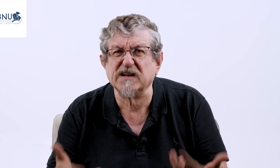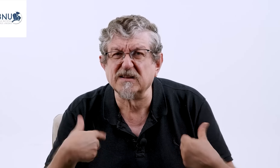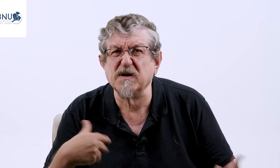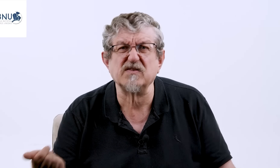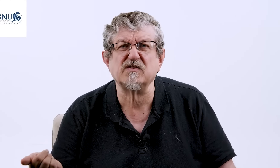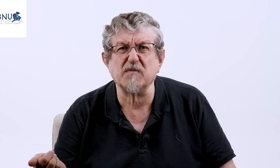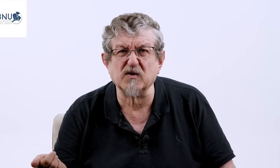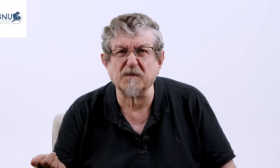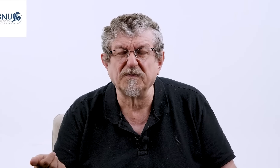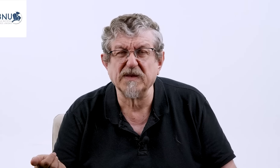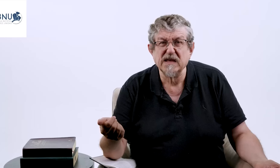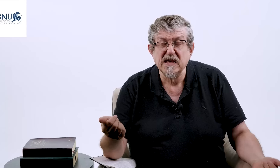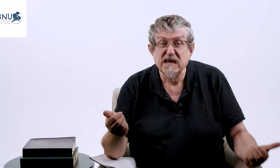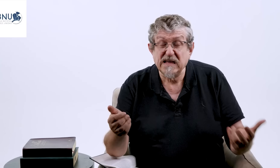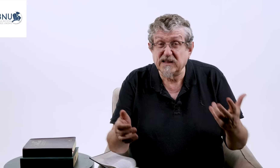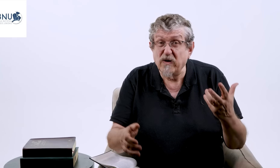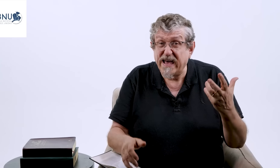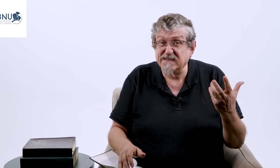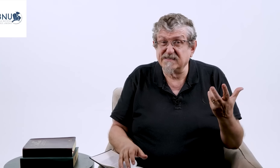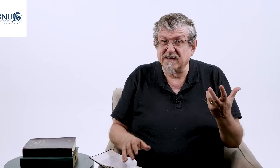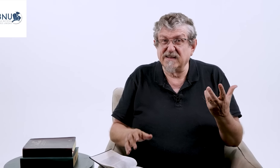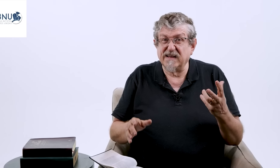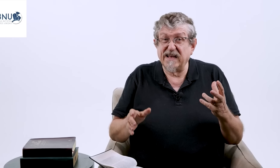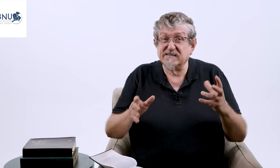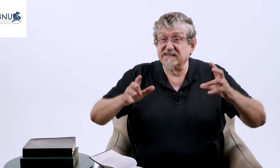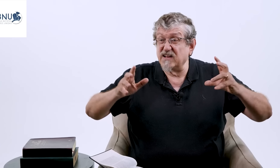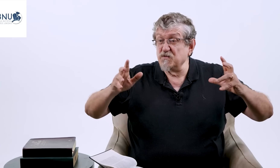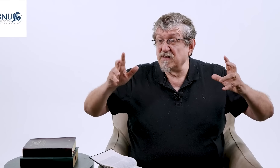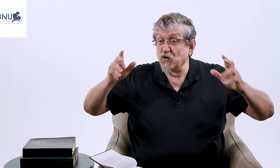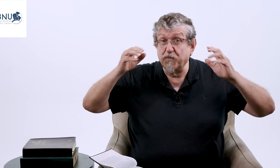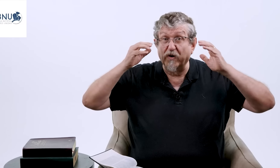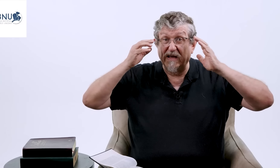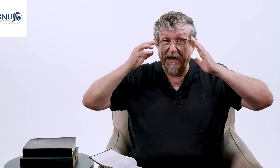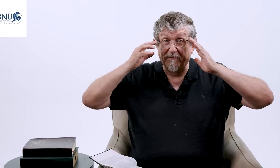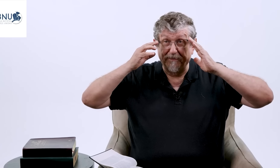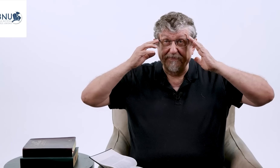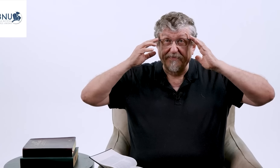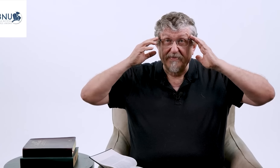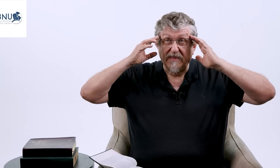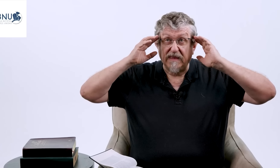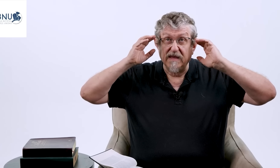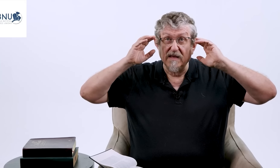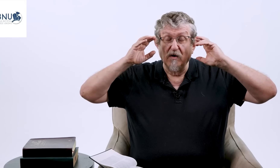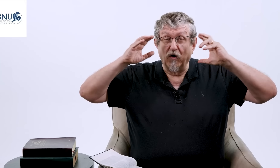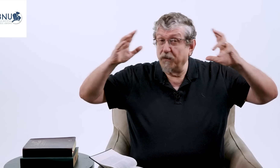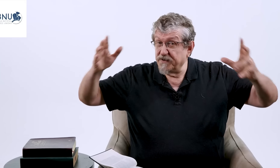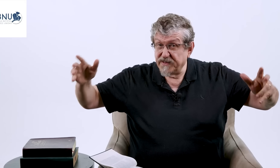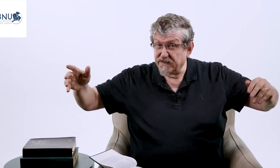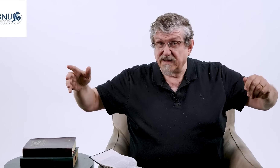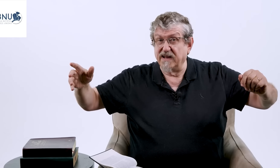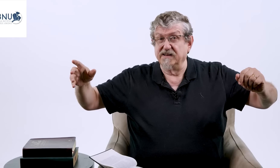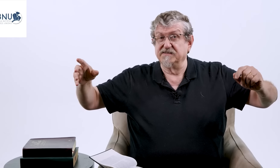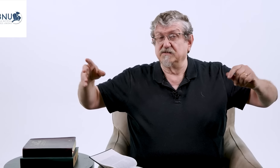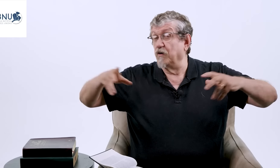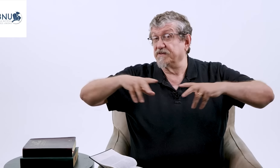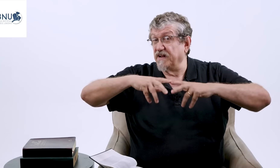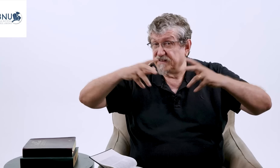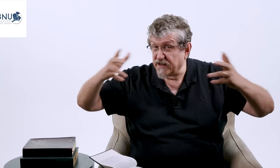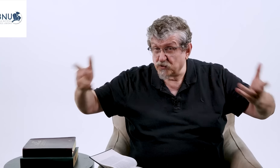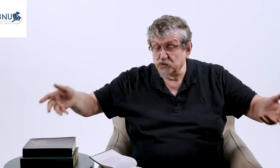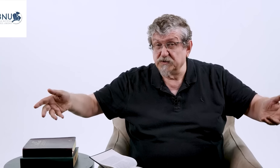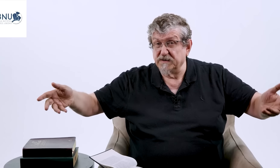enfrentá-lo diretamente em si mesmo. Então, essa é até a dimensão porque obras teatrais,